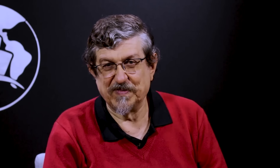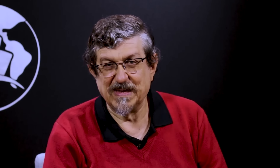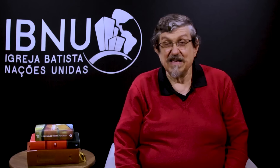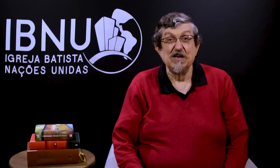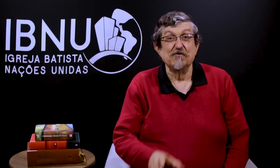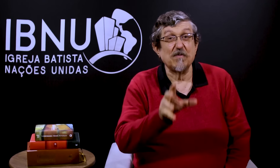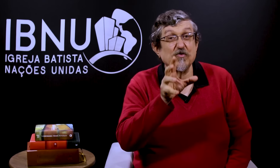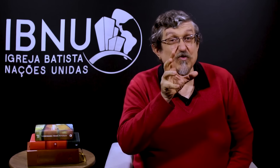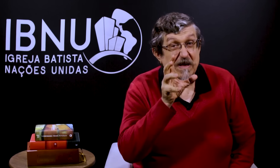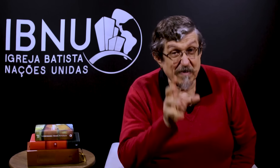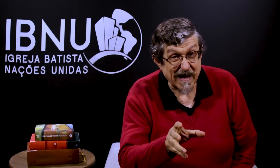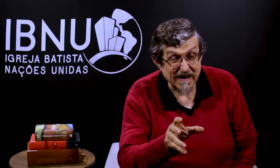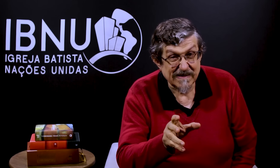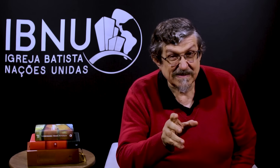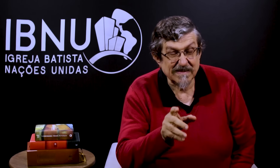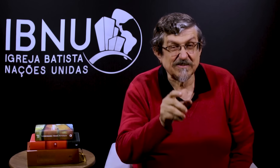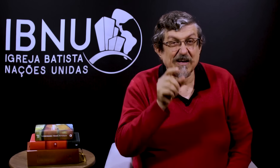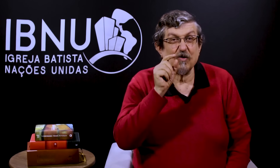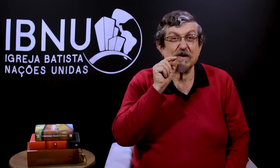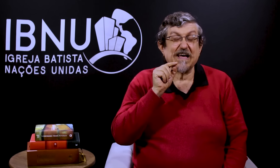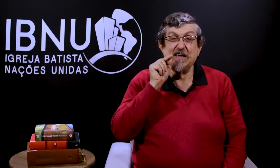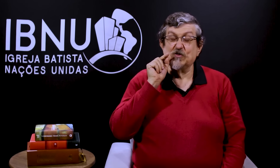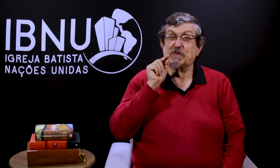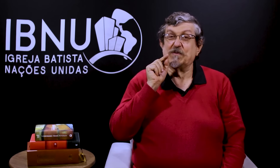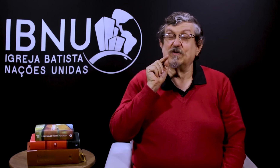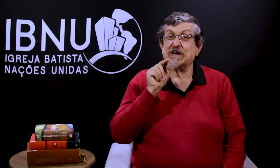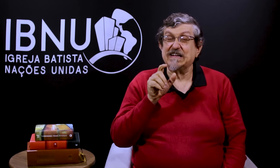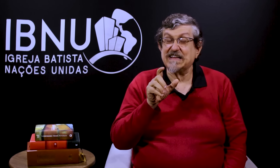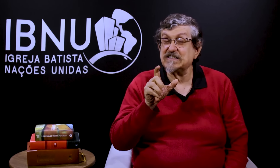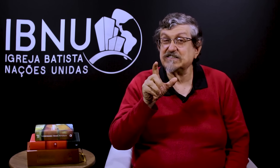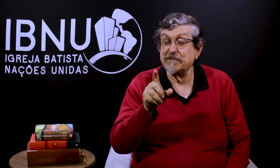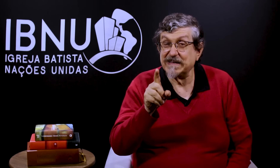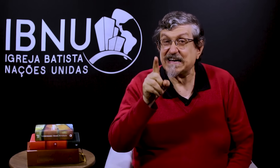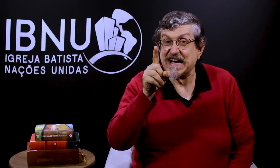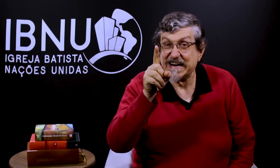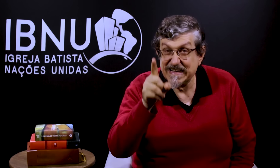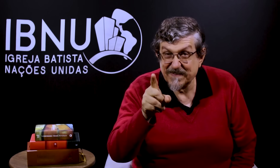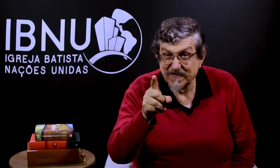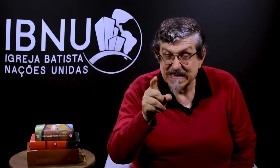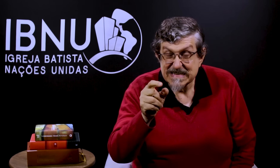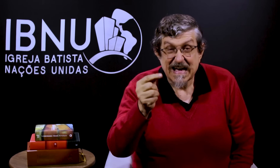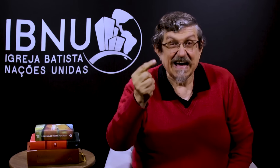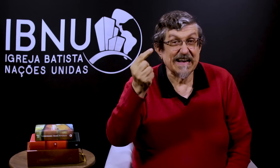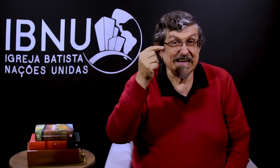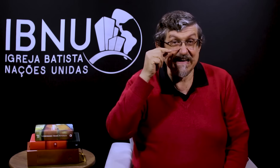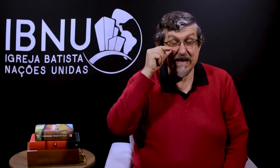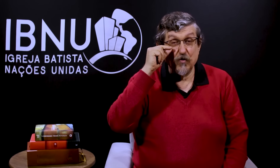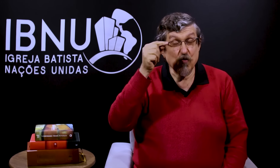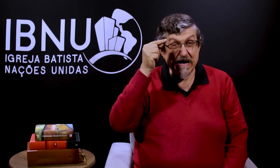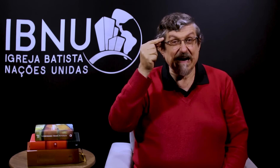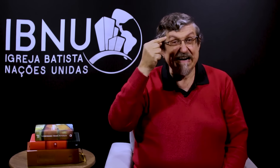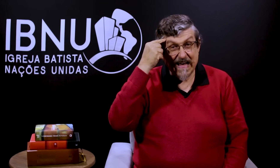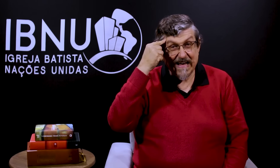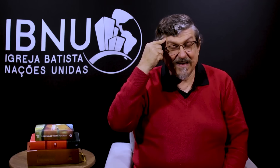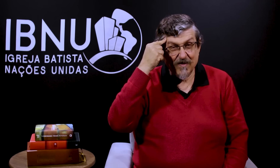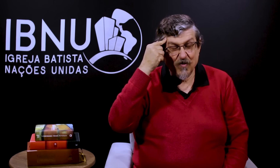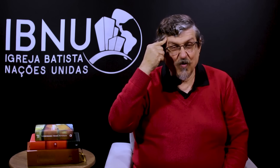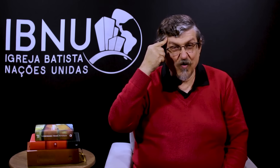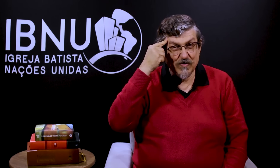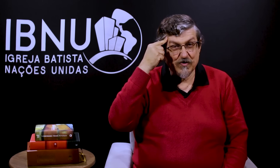céu? Vamos nos lembrar que Jacó está indo para uma localidade chamada Arã. Arã é um lugar